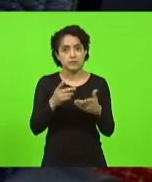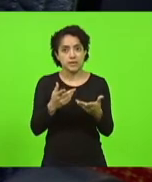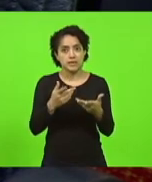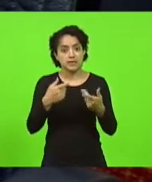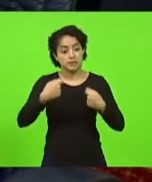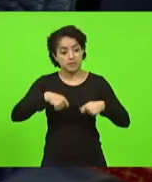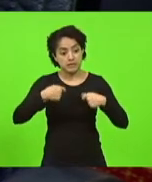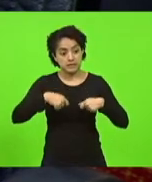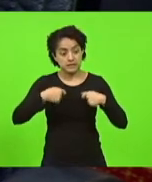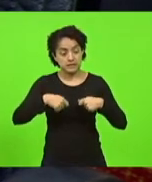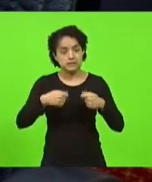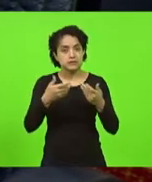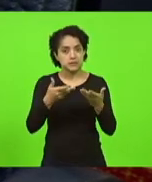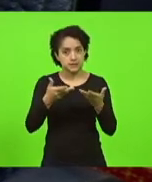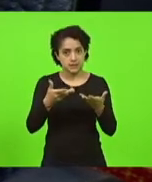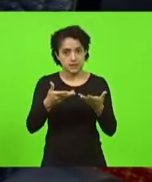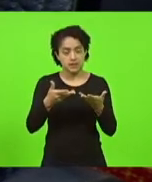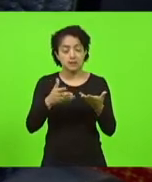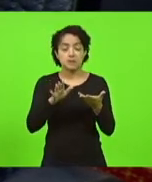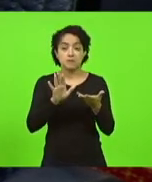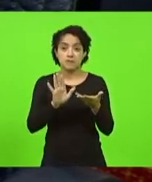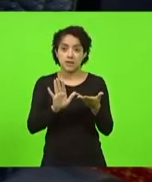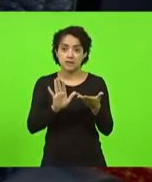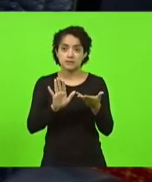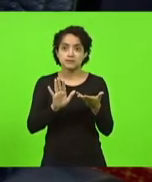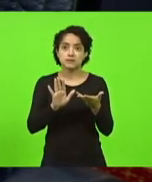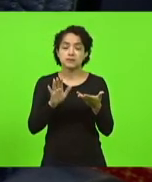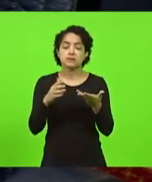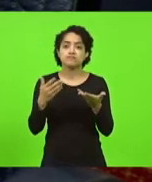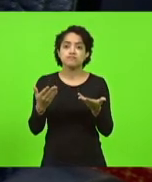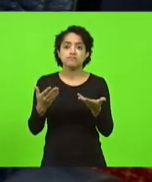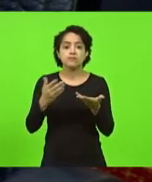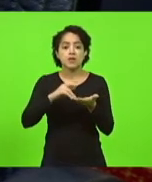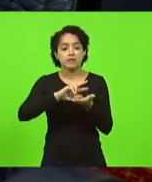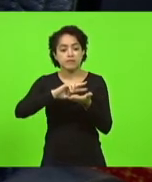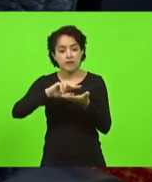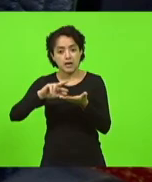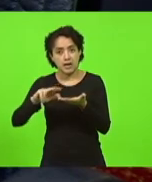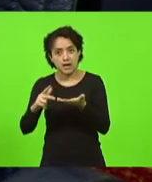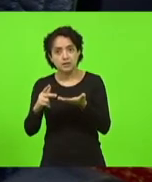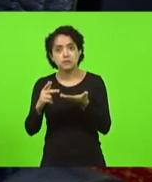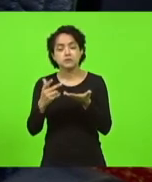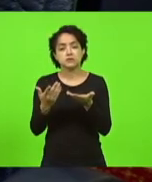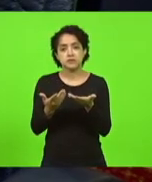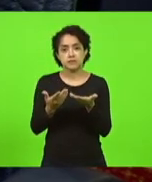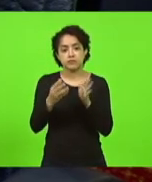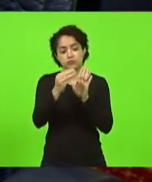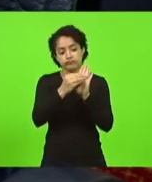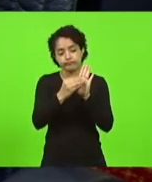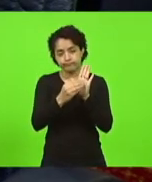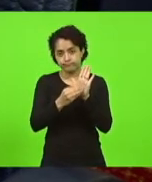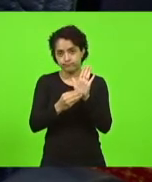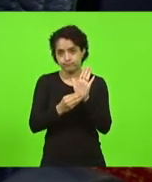requer, indubitavelmente, mas muitas questões aqui foram consensadas.